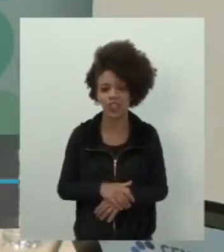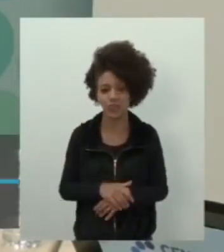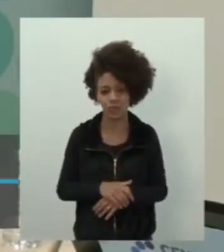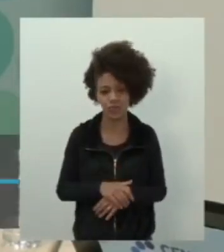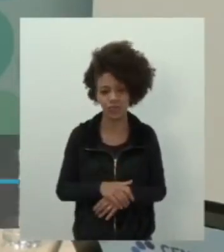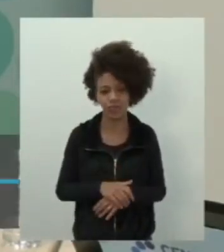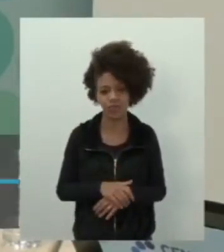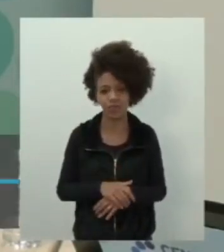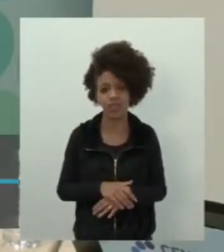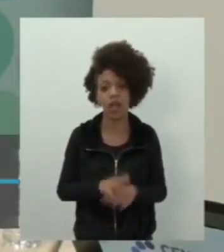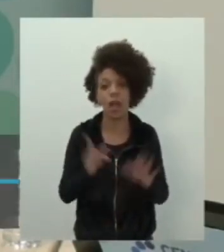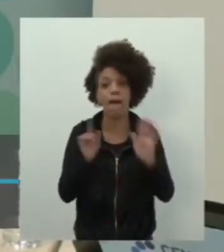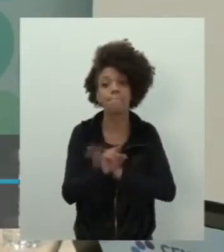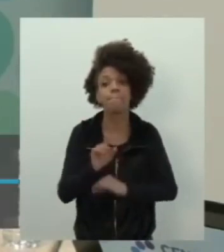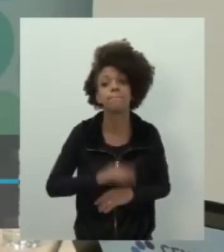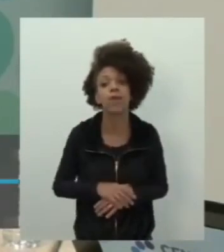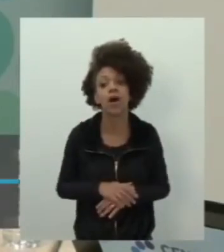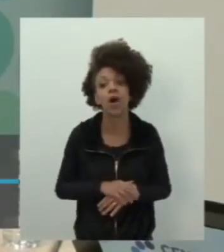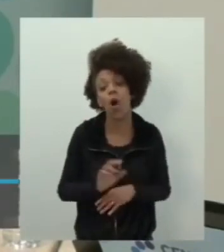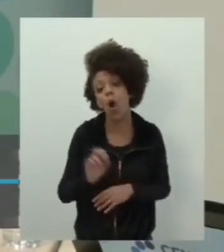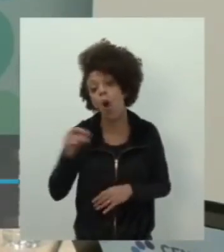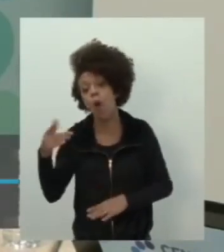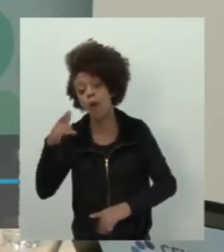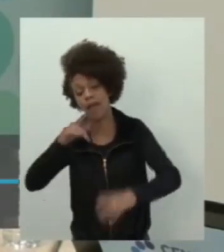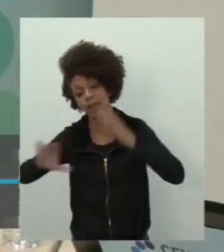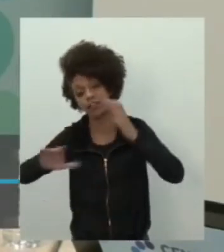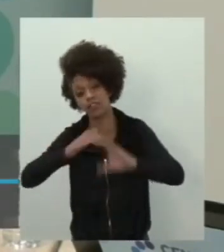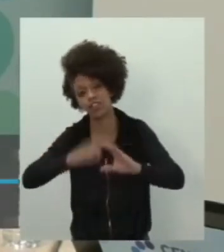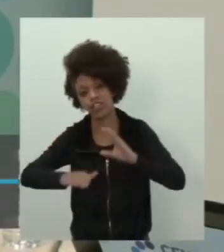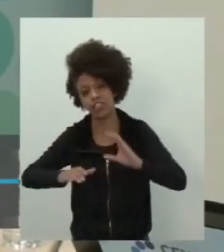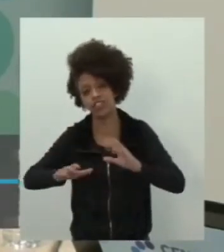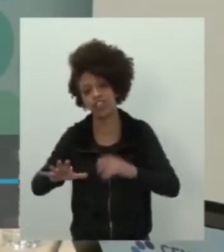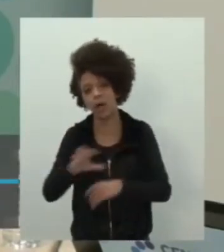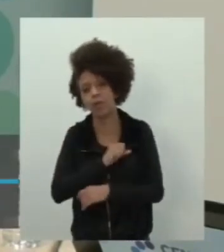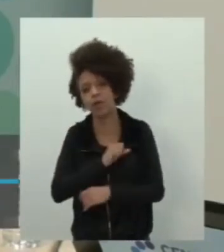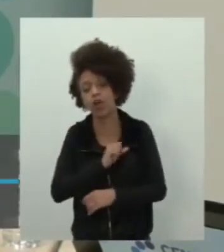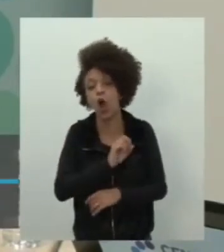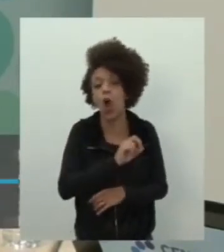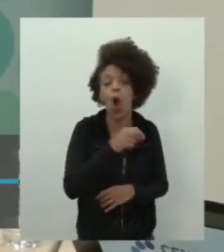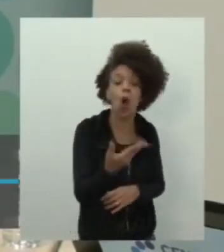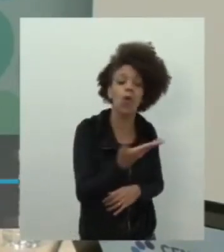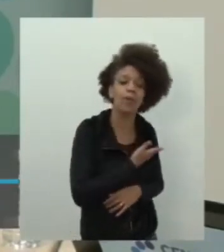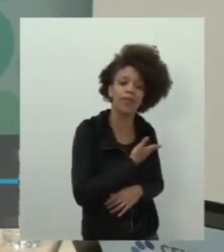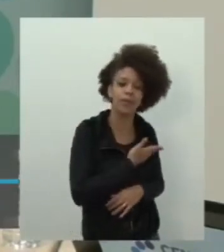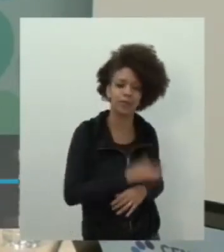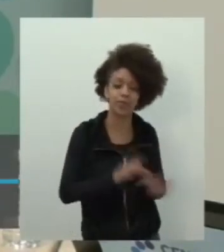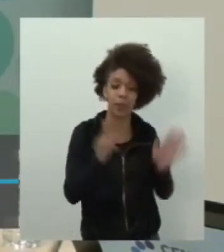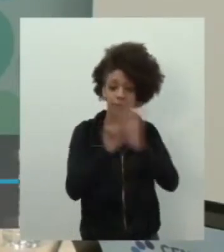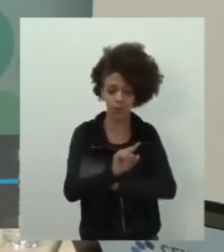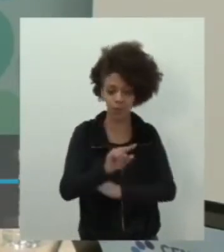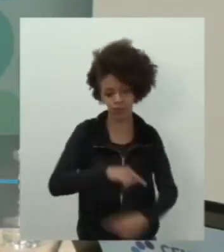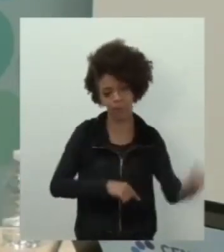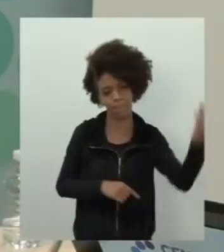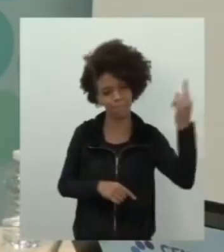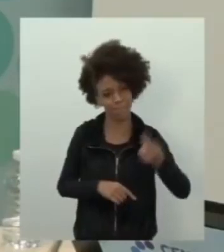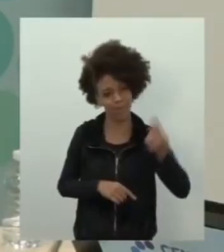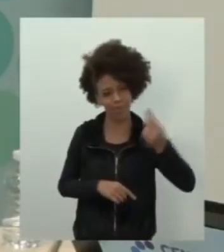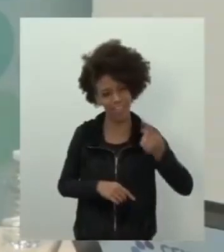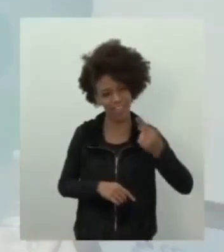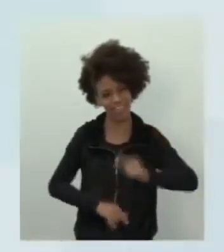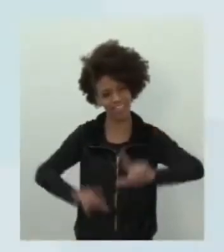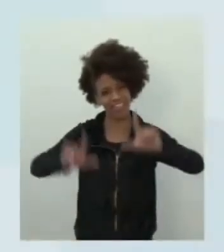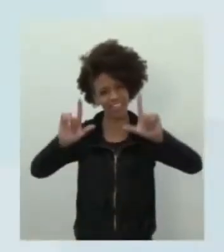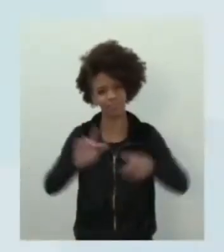A resposta é basicamente isto, ou é cantiga de amor ou cantiga de amigo, e tem o número da pergunta. Então vamos lá a primeira é assim na tela, olha